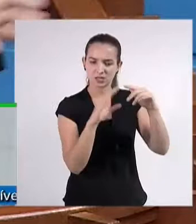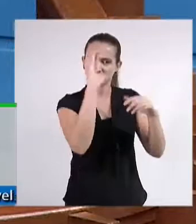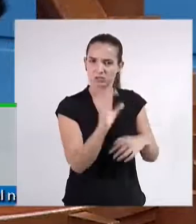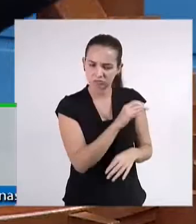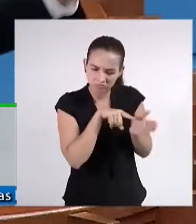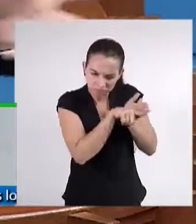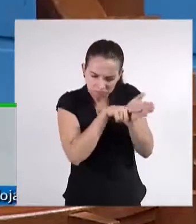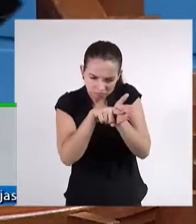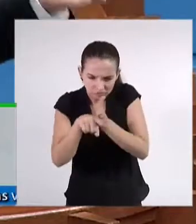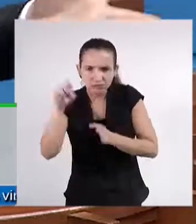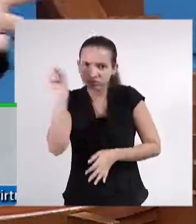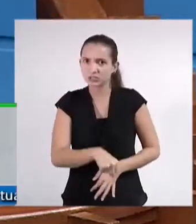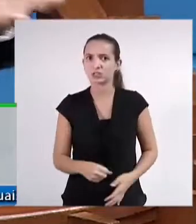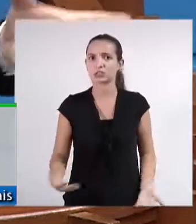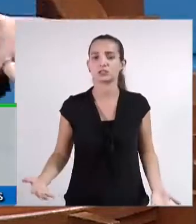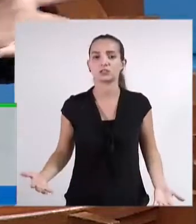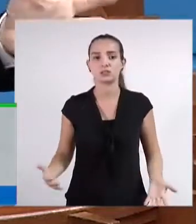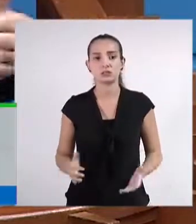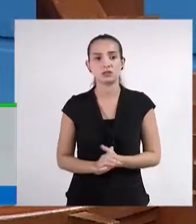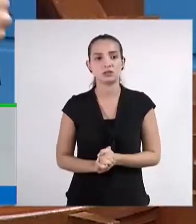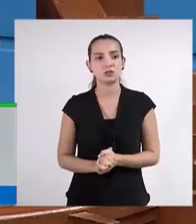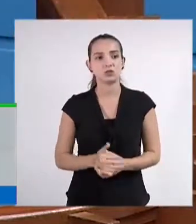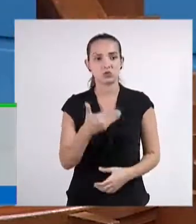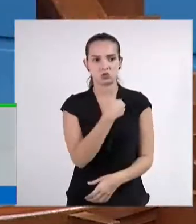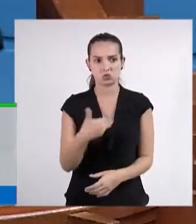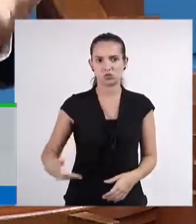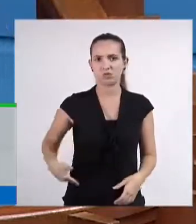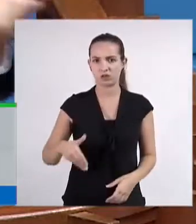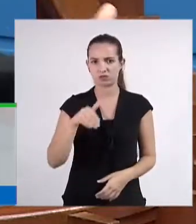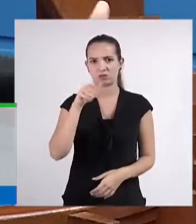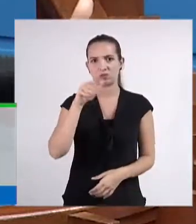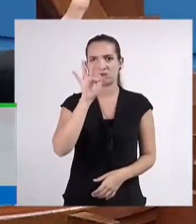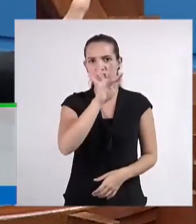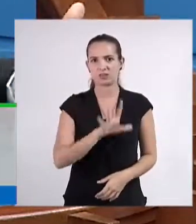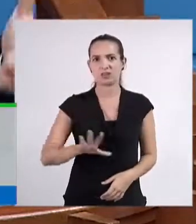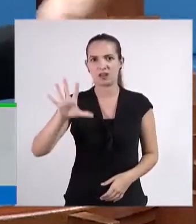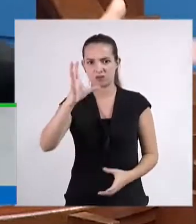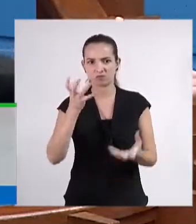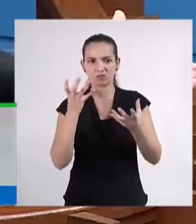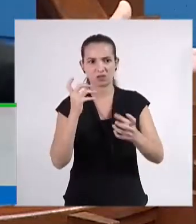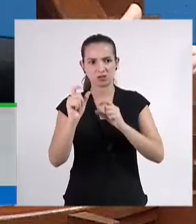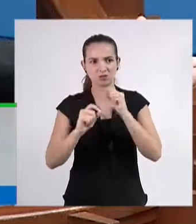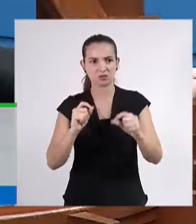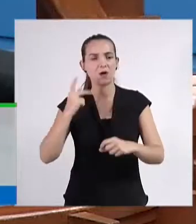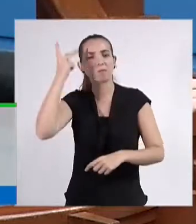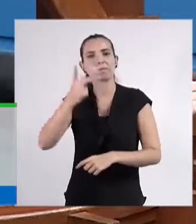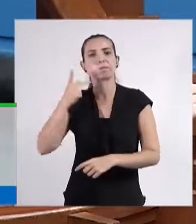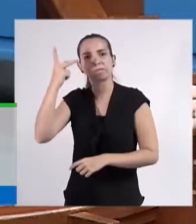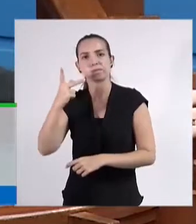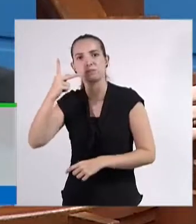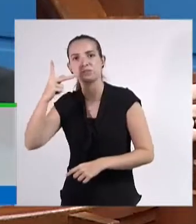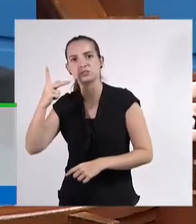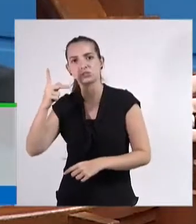Inclusive, me parece que insinuaram que o governo queria colocar representantes no sínodo, o que é uma